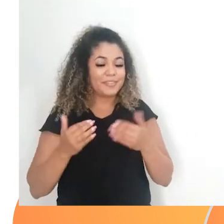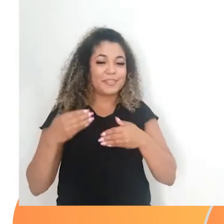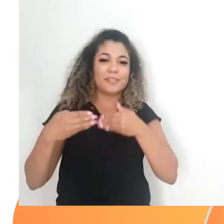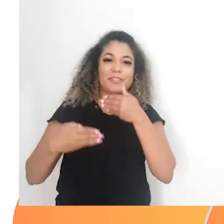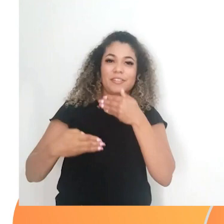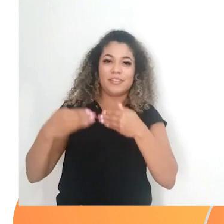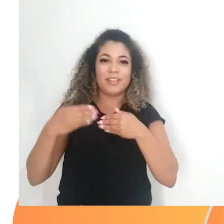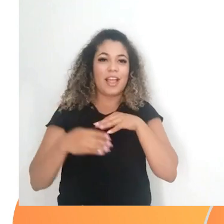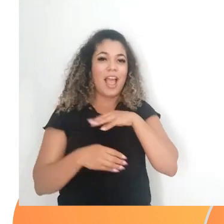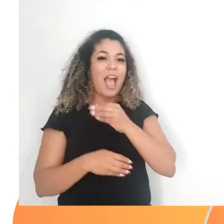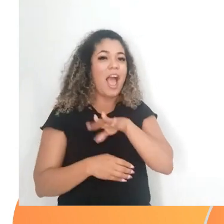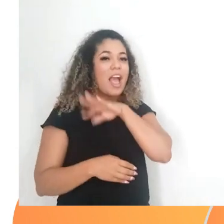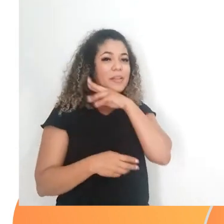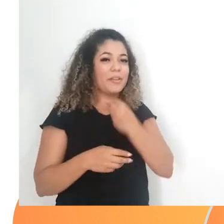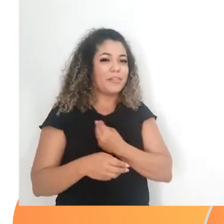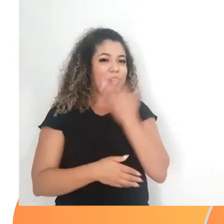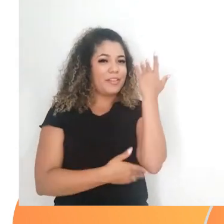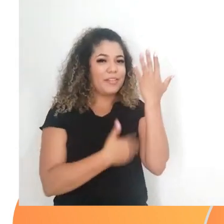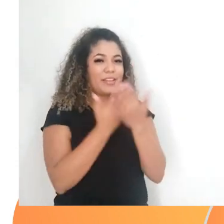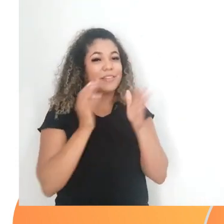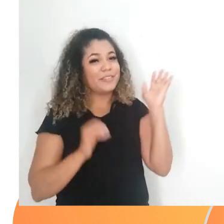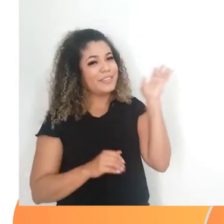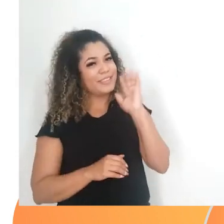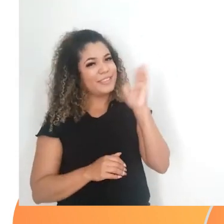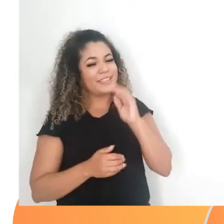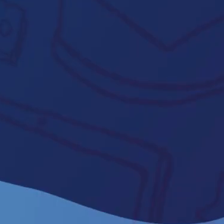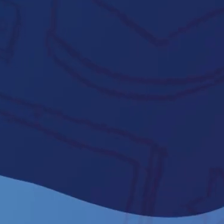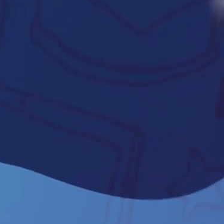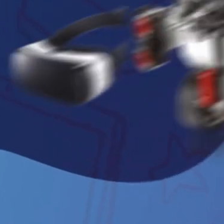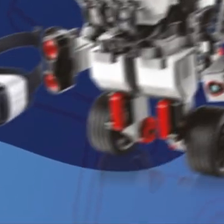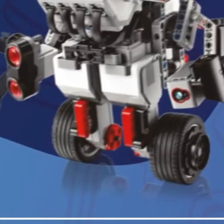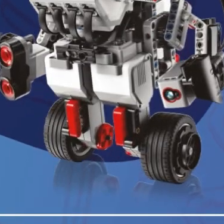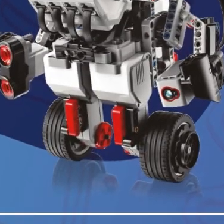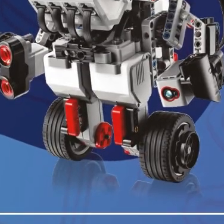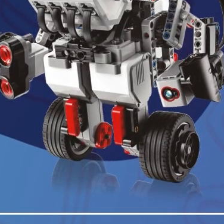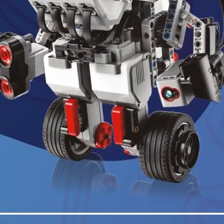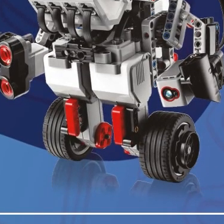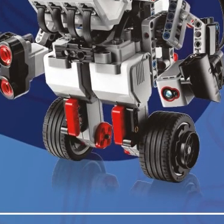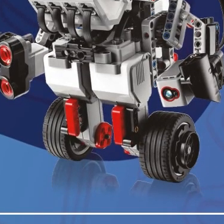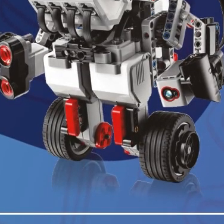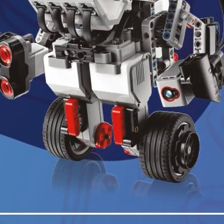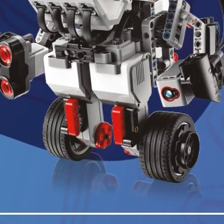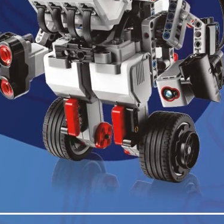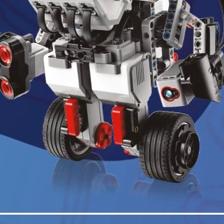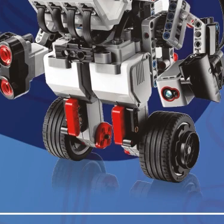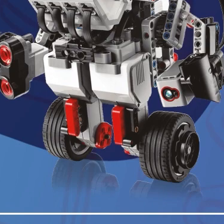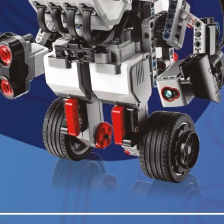aula de robótica sobre animais arbóreos. Tchau, tchau!